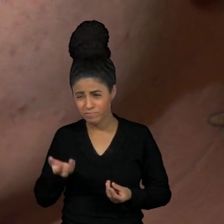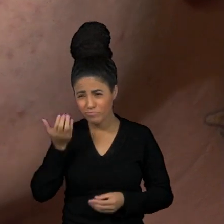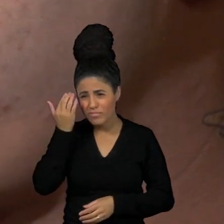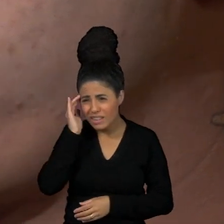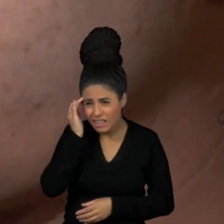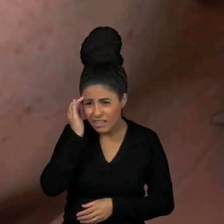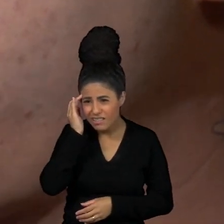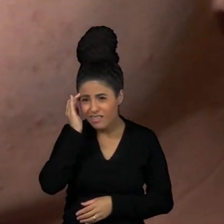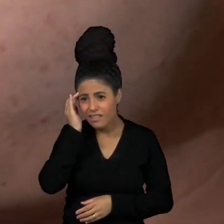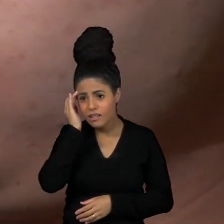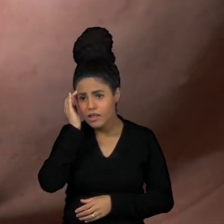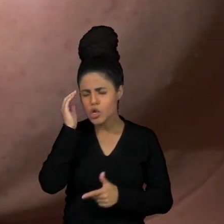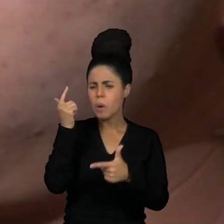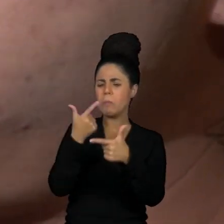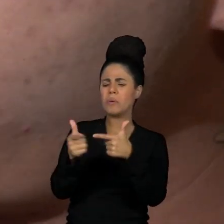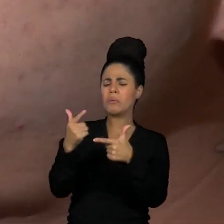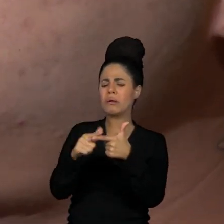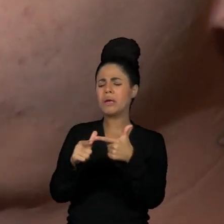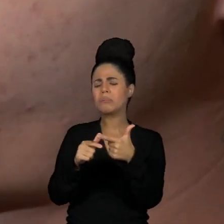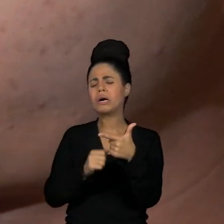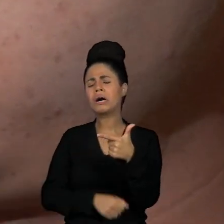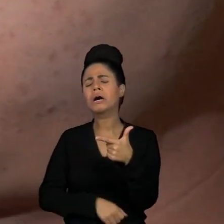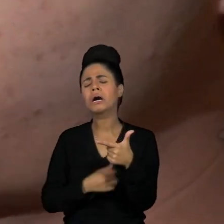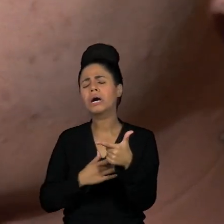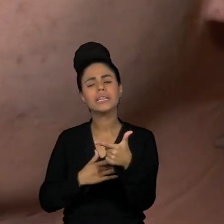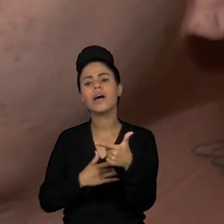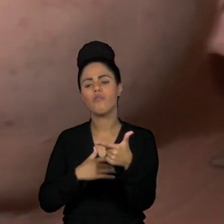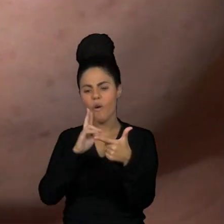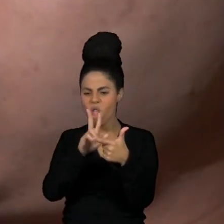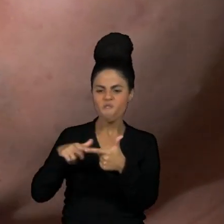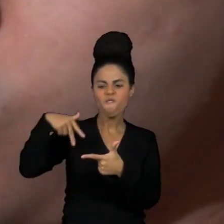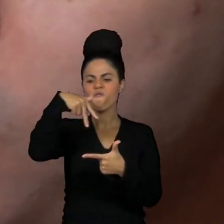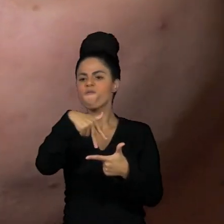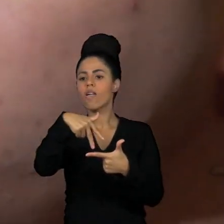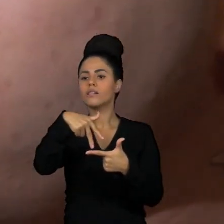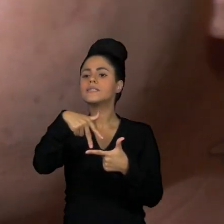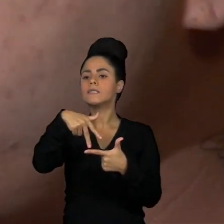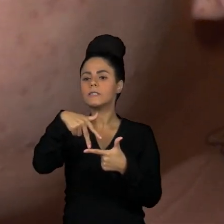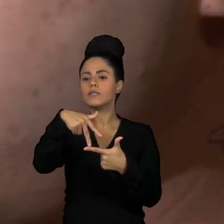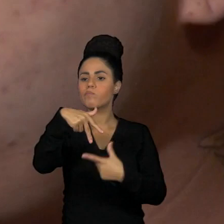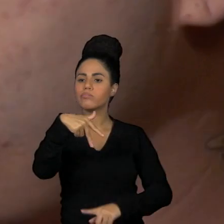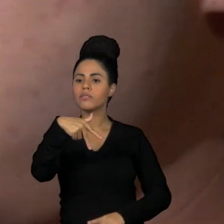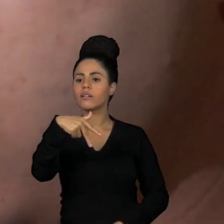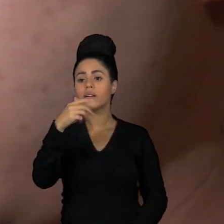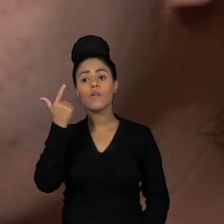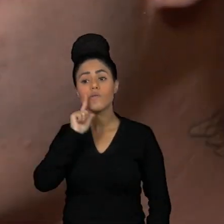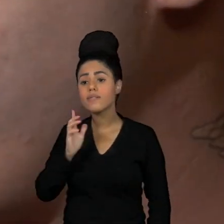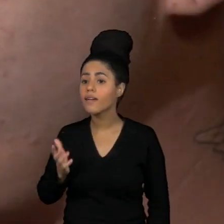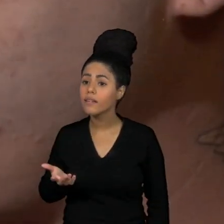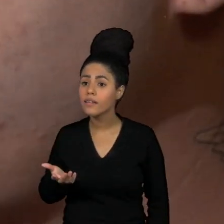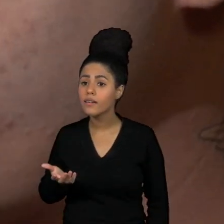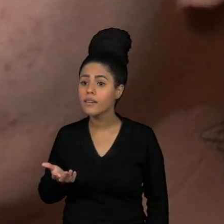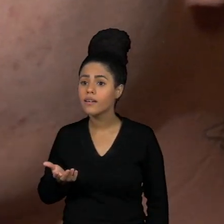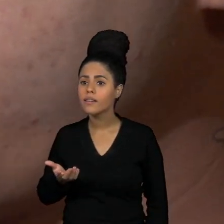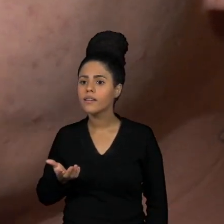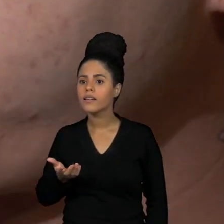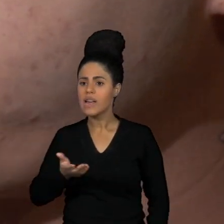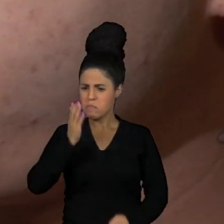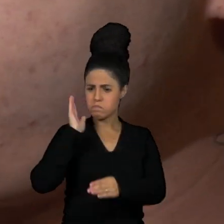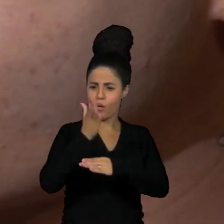cima do problema. Claro que o outro lado, quando a gente fala de preconceito e de racismo, isso tem que ser combatido. Claro. Isso tem que ser combatido